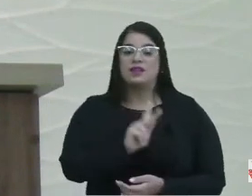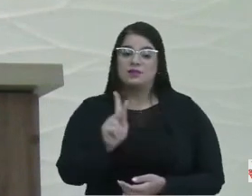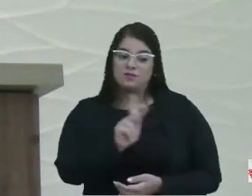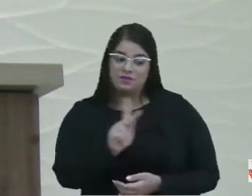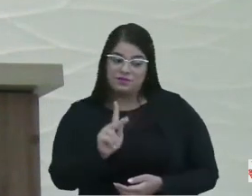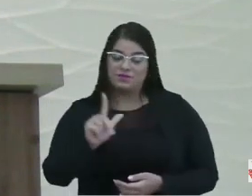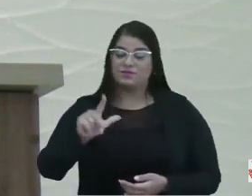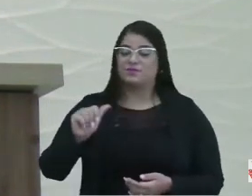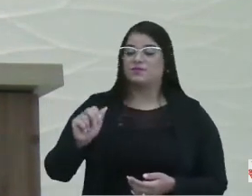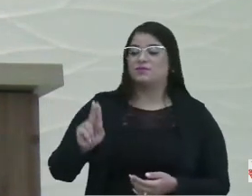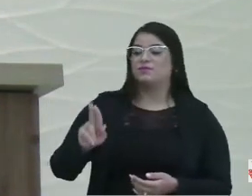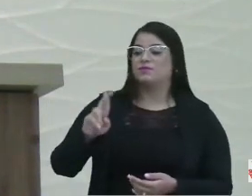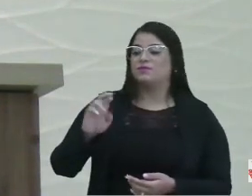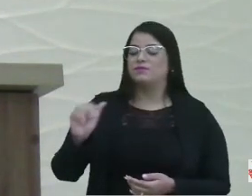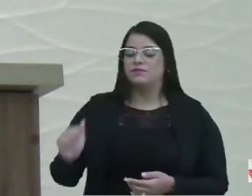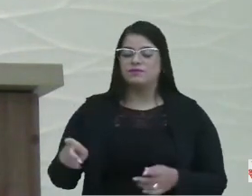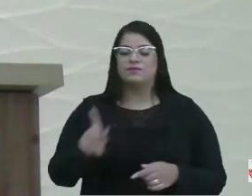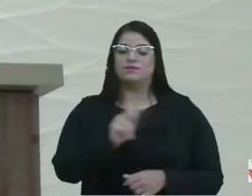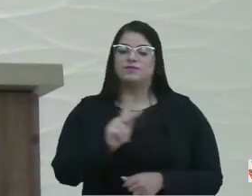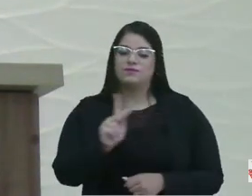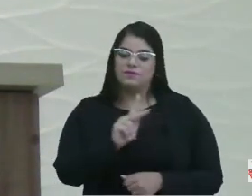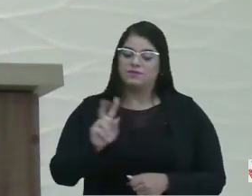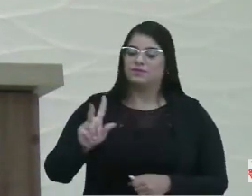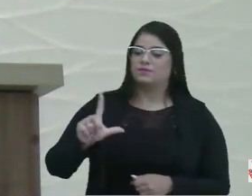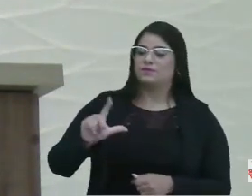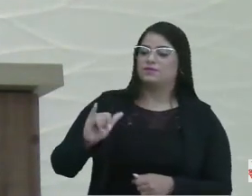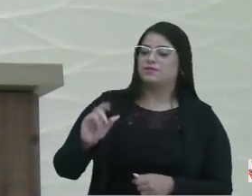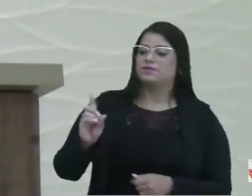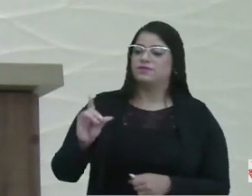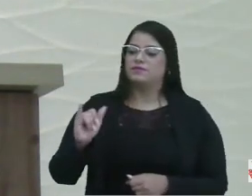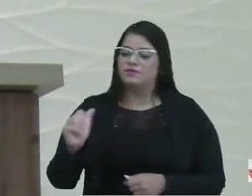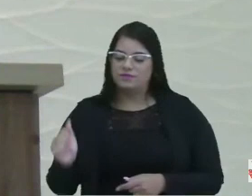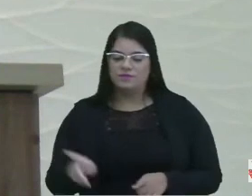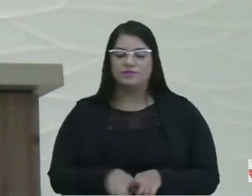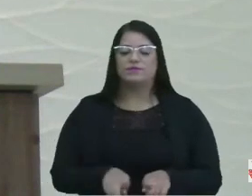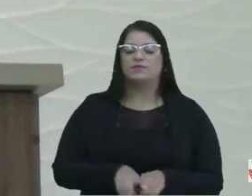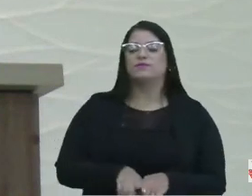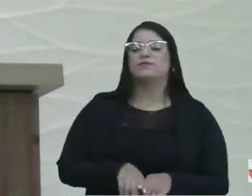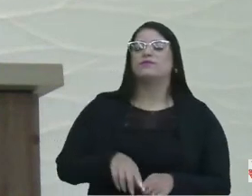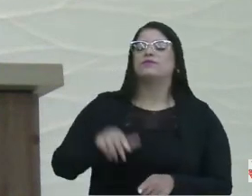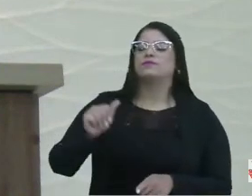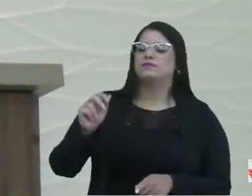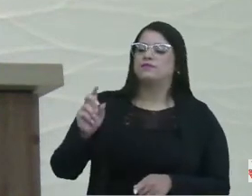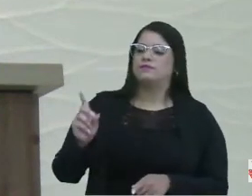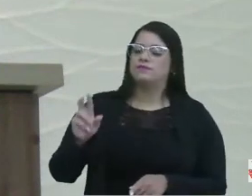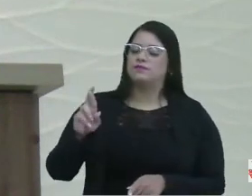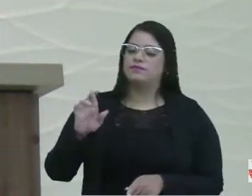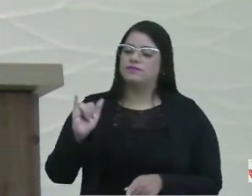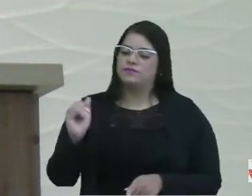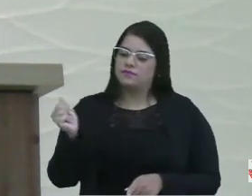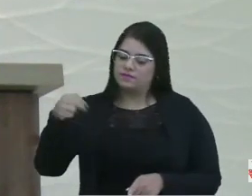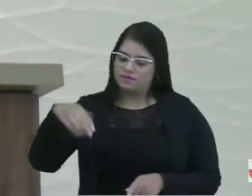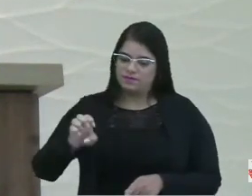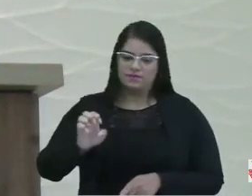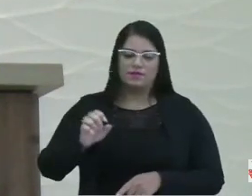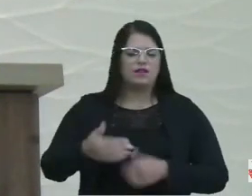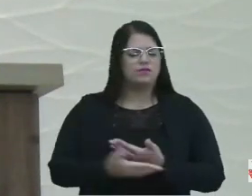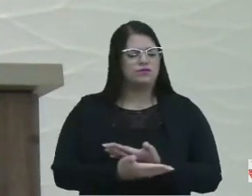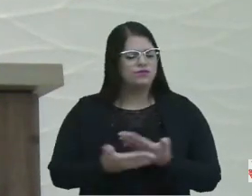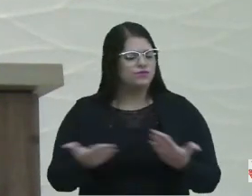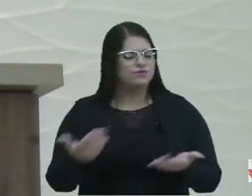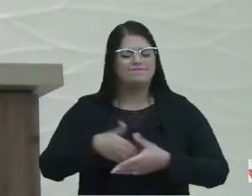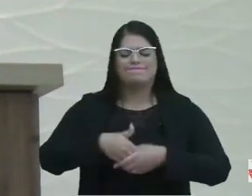Laura, a professora Lídia e a professora Adriana. Saudar a todos vocês, a todos os alunos aí, que é muito